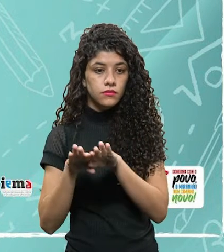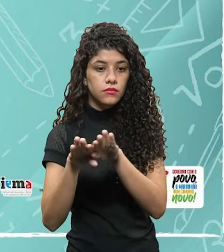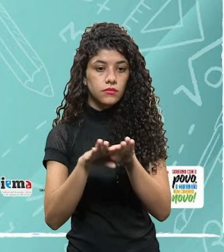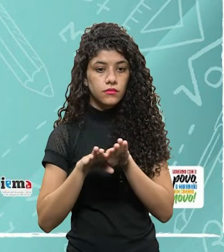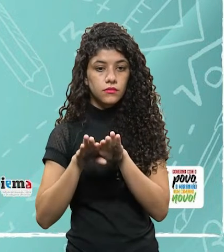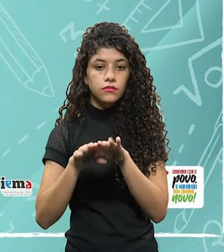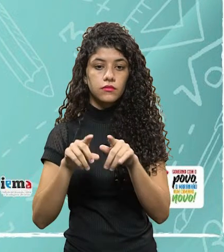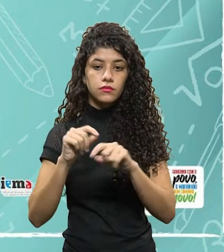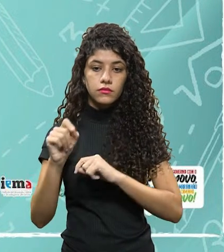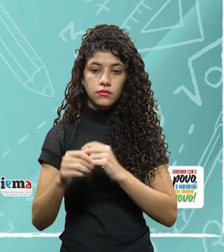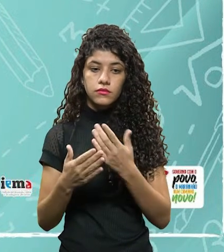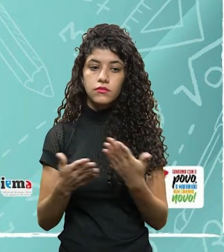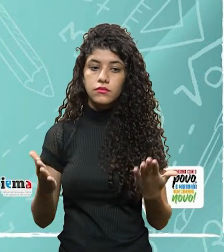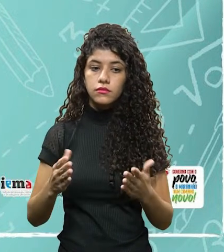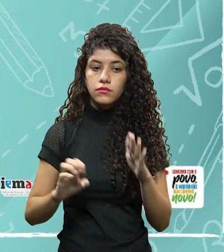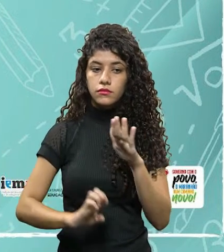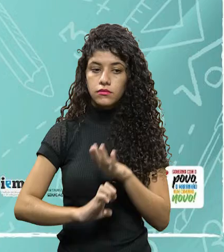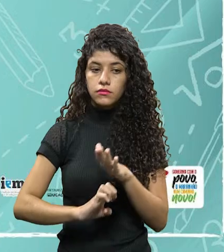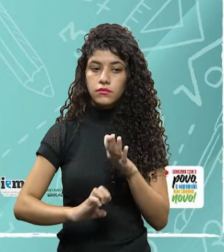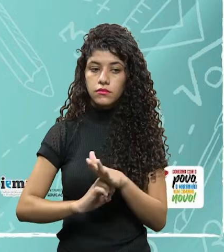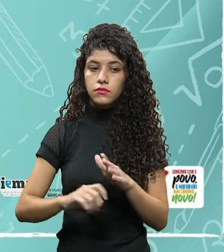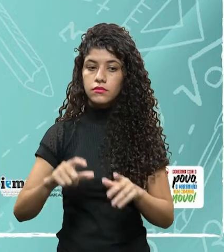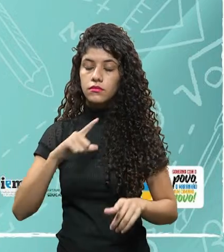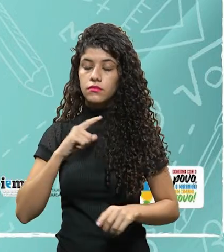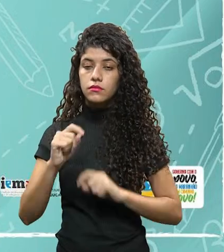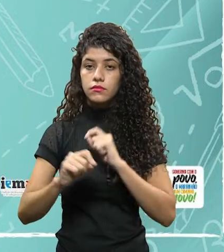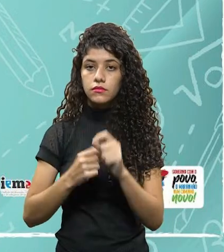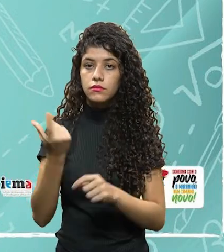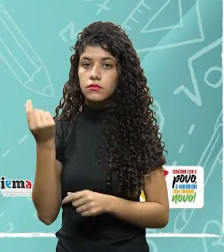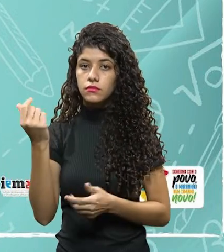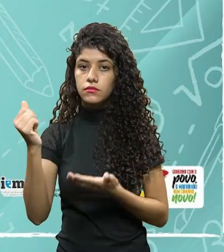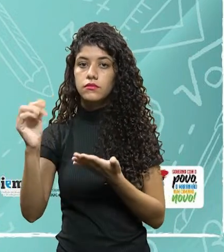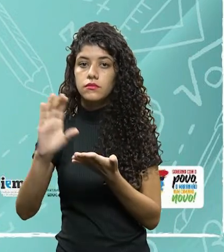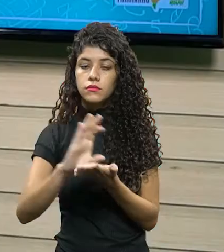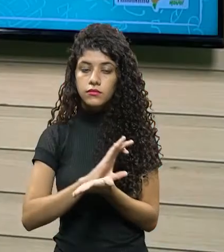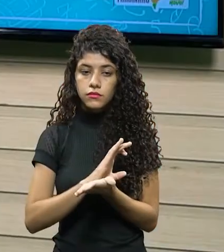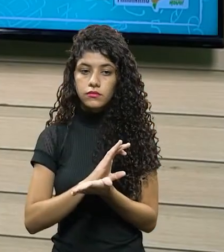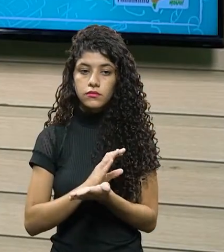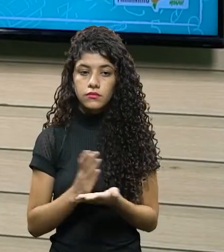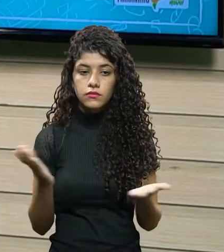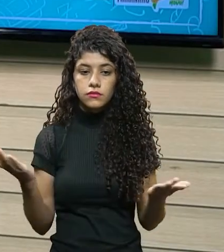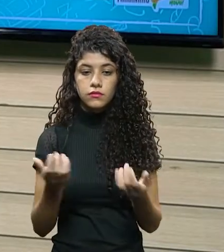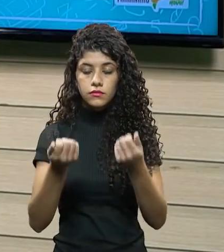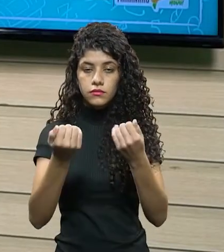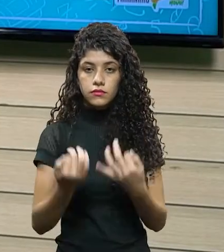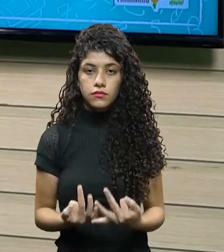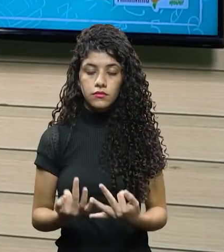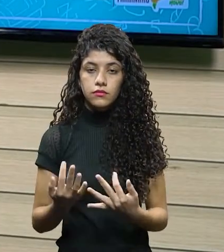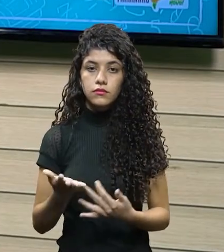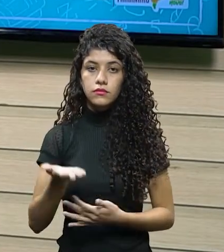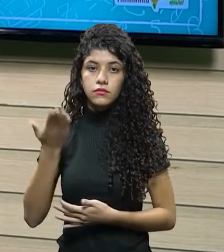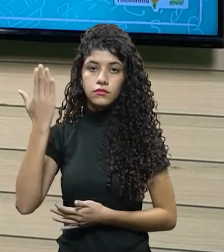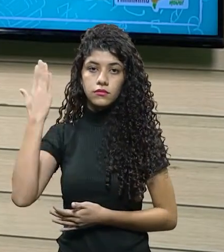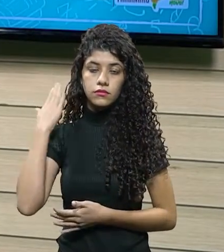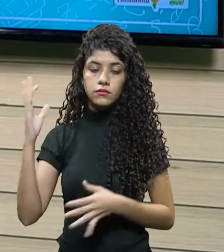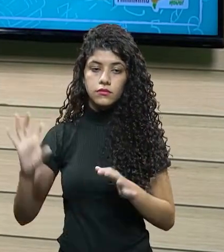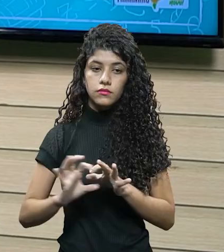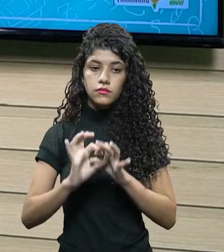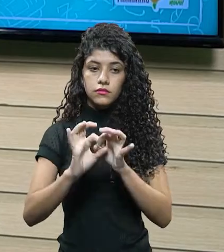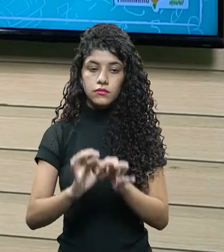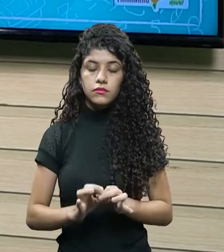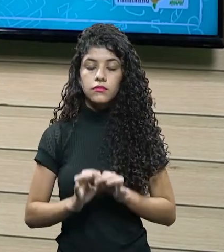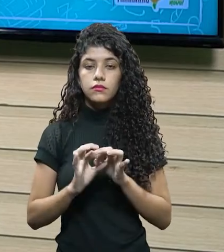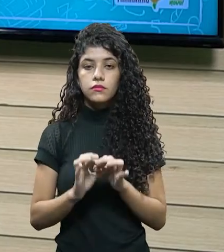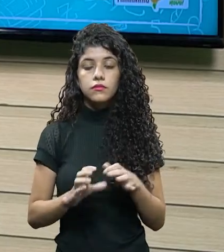igualam. A partir desse ponto, a empresa entra na área da lucratividade. Então, já vinculando ao que eu acabei de falar para vocês, é